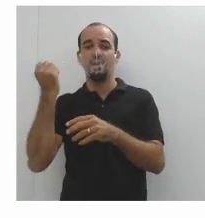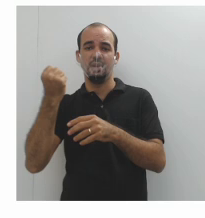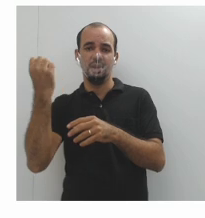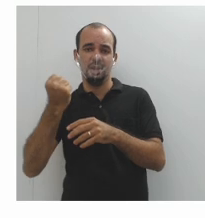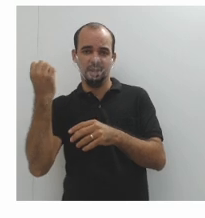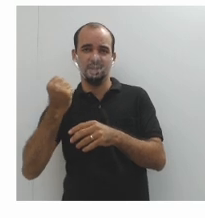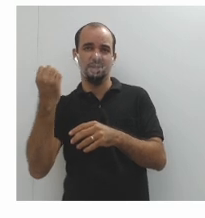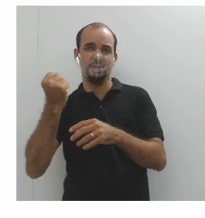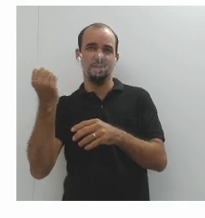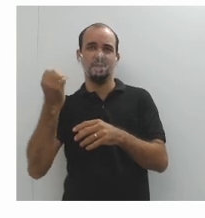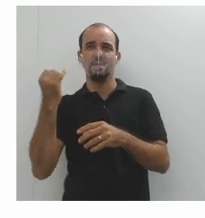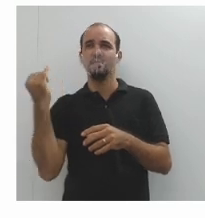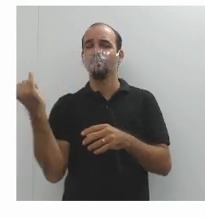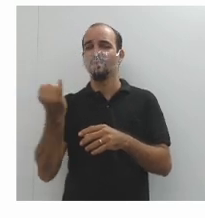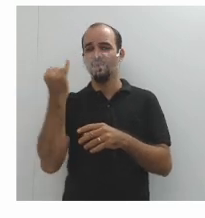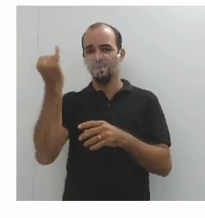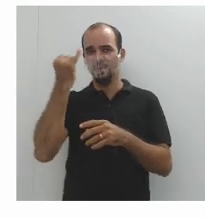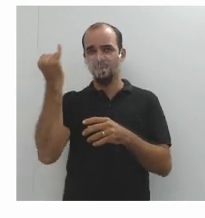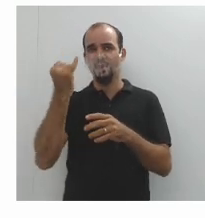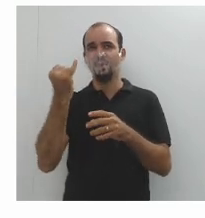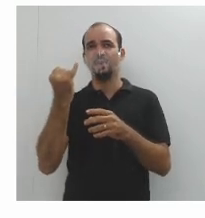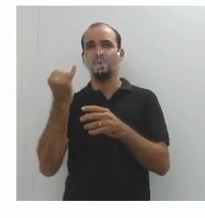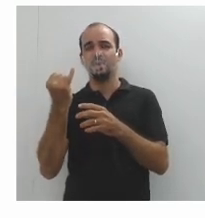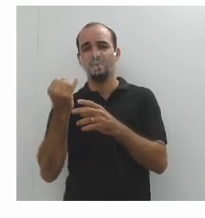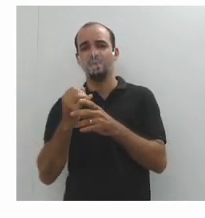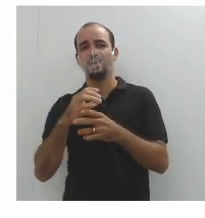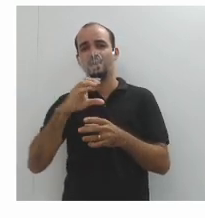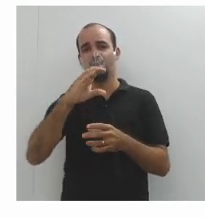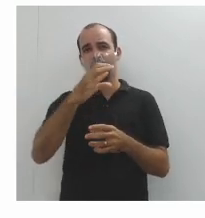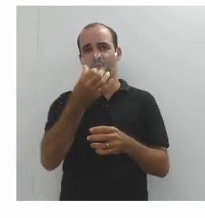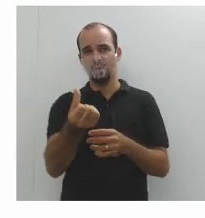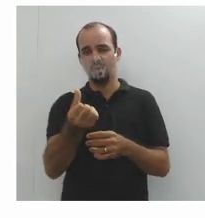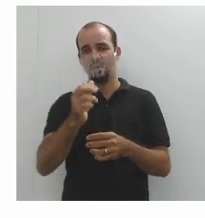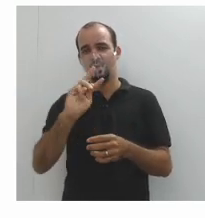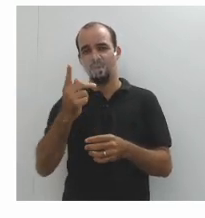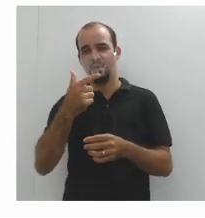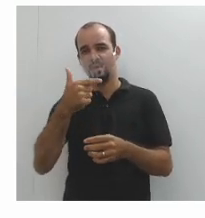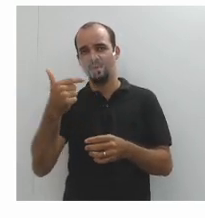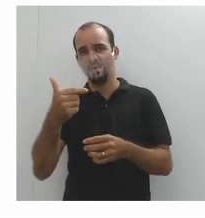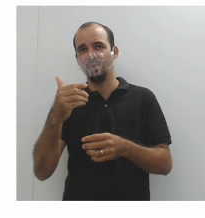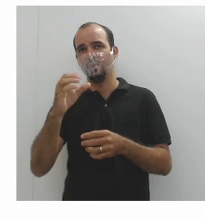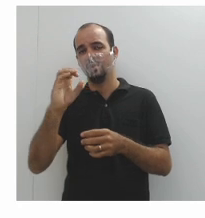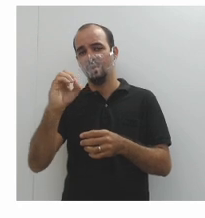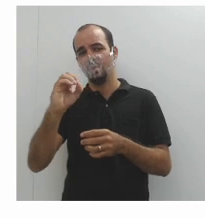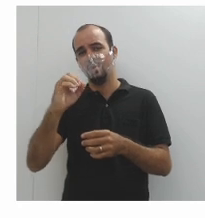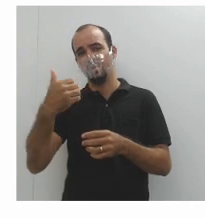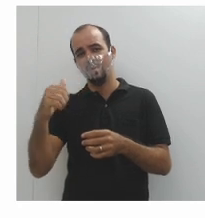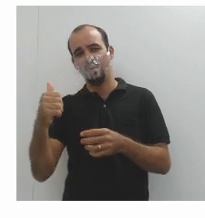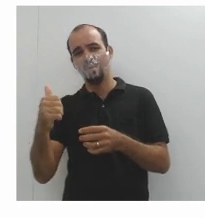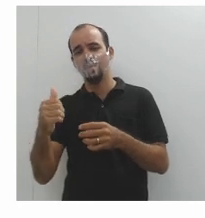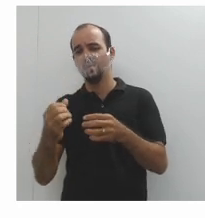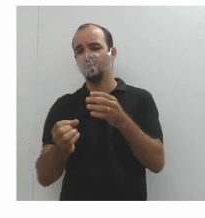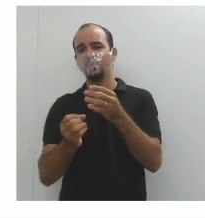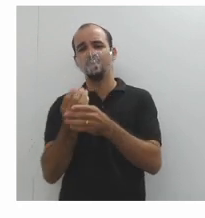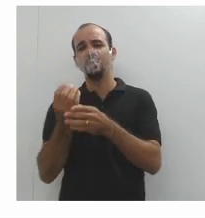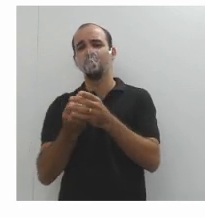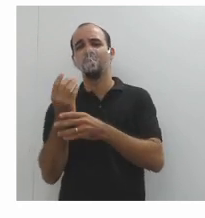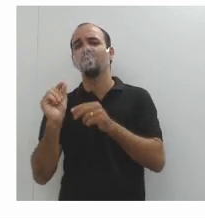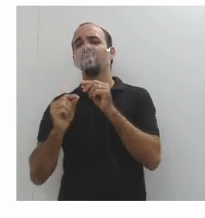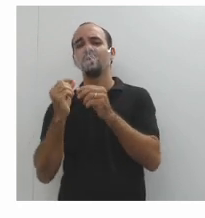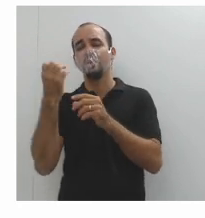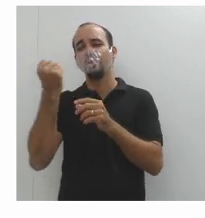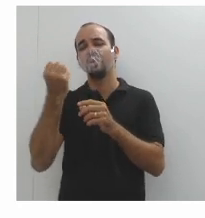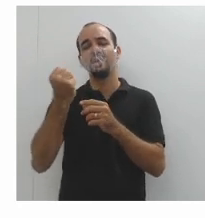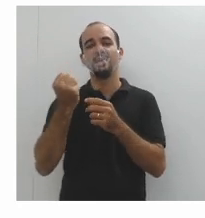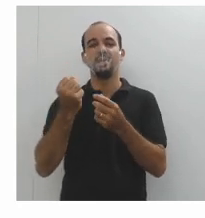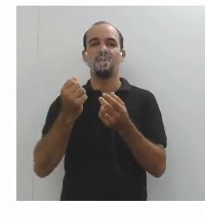lático, para formação de queijo. Quem não gosta aí de comer um pãozinho com